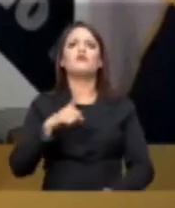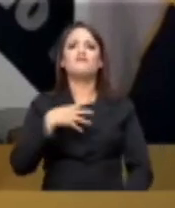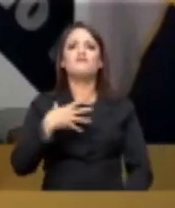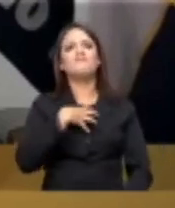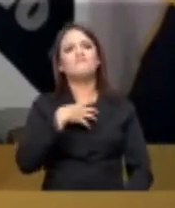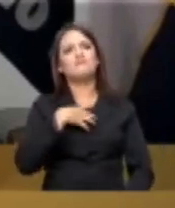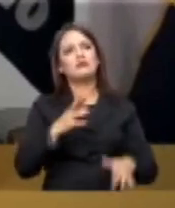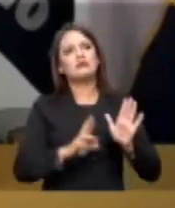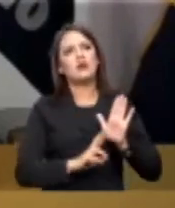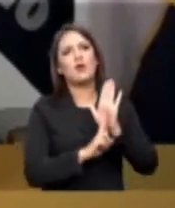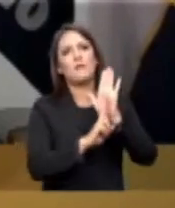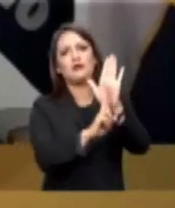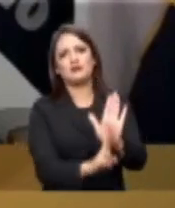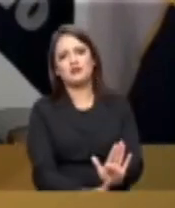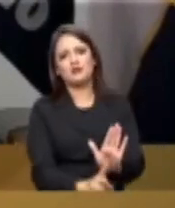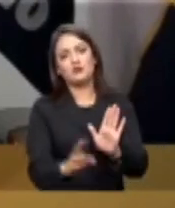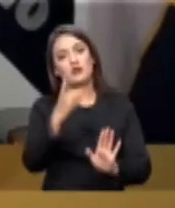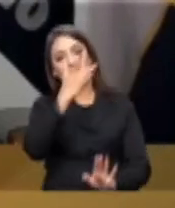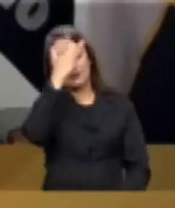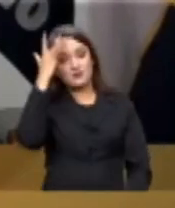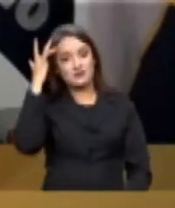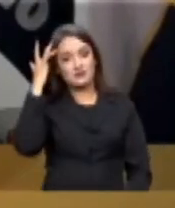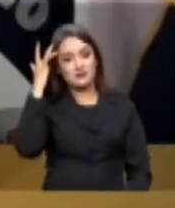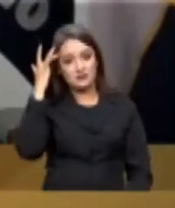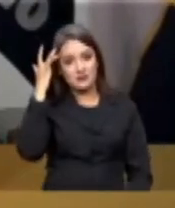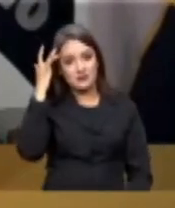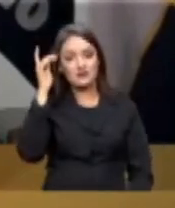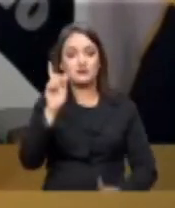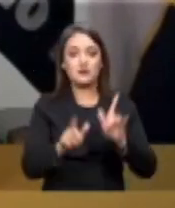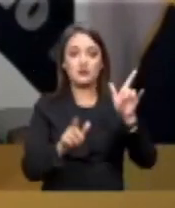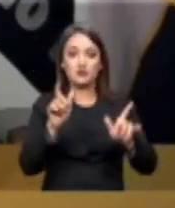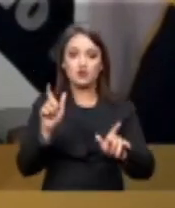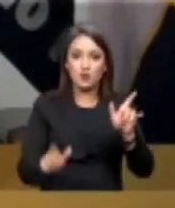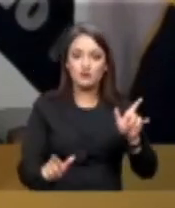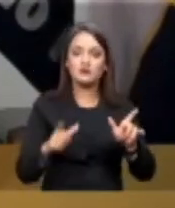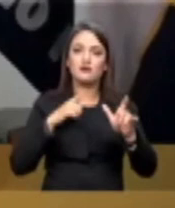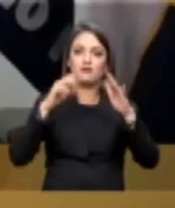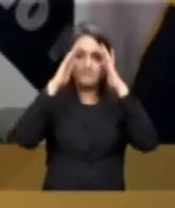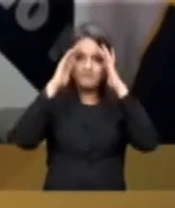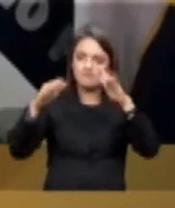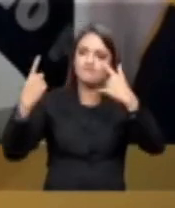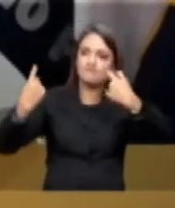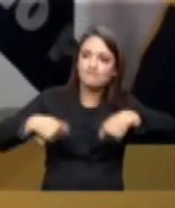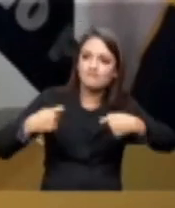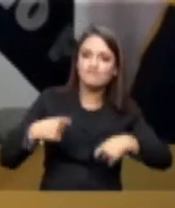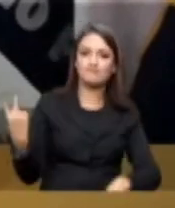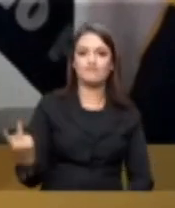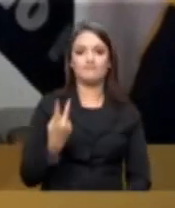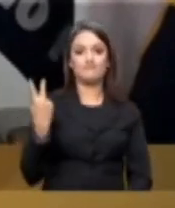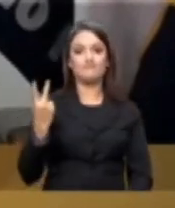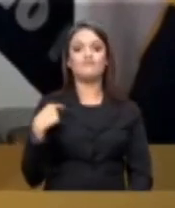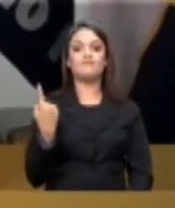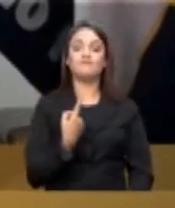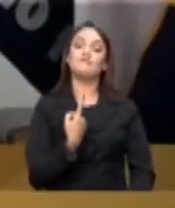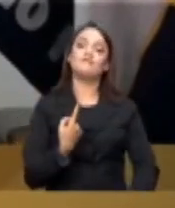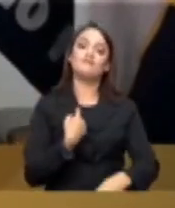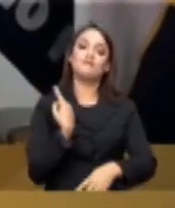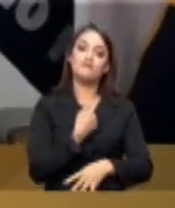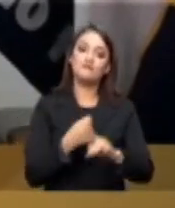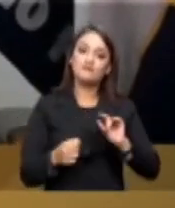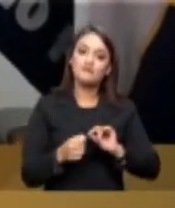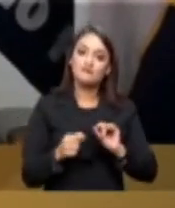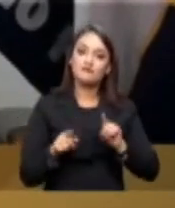representação àqueles que melhor atendam seus anseios, necessidades e valores. Faremos isso segundo os